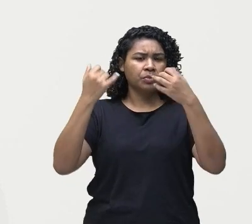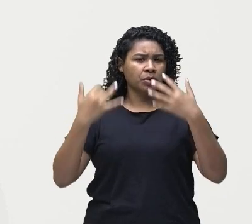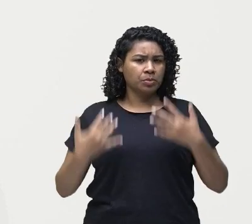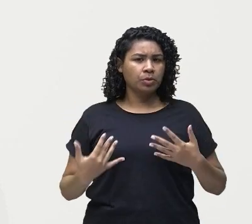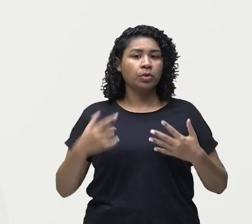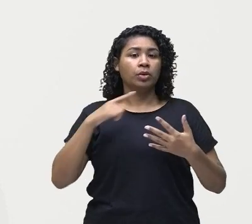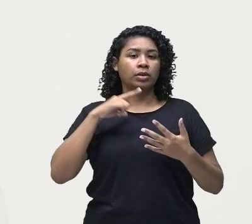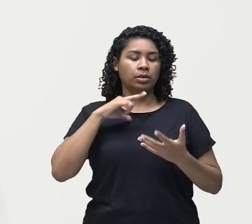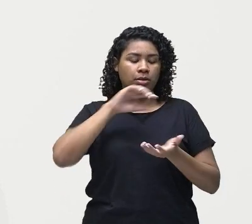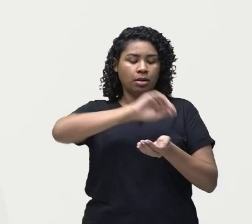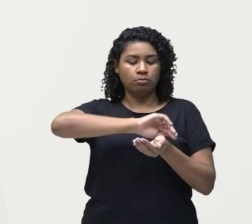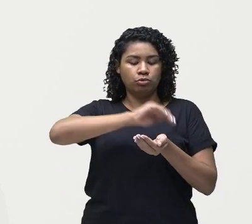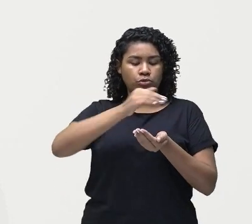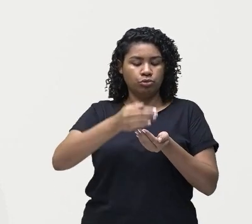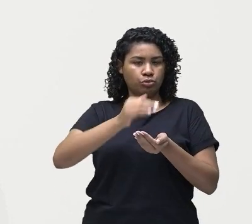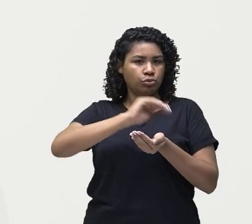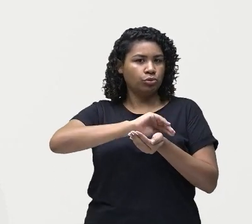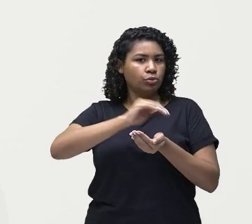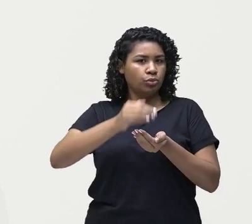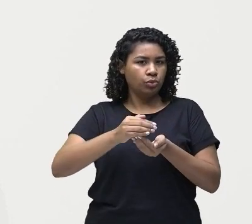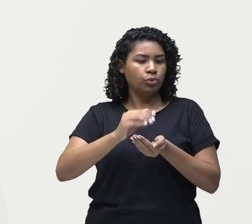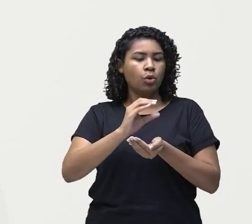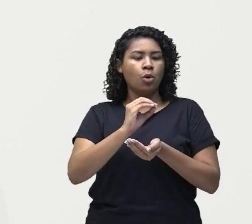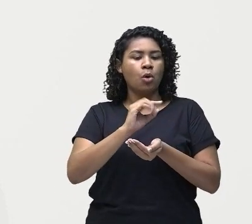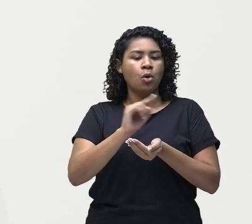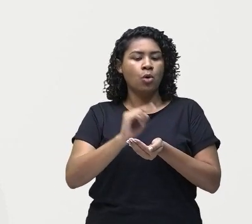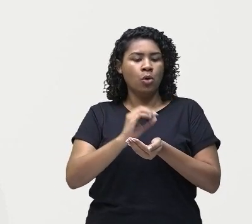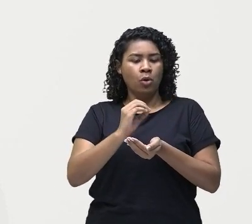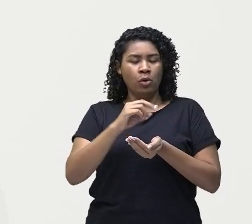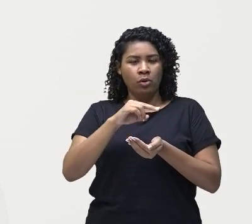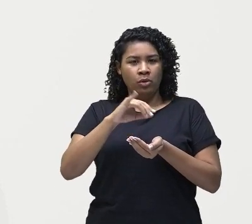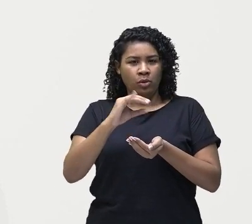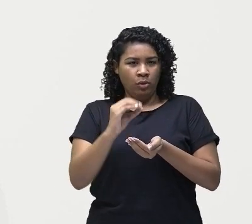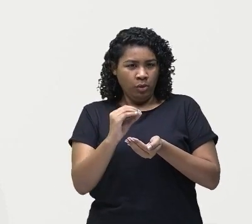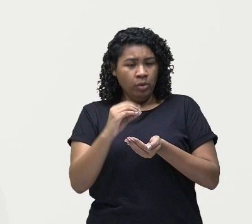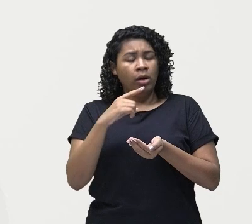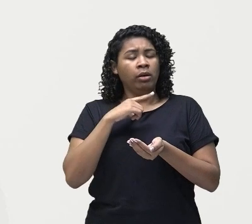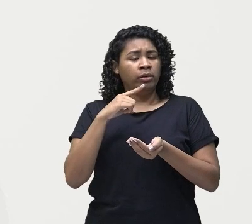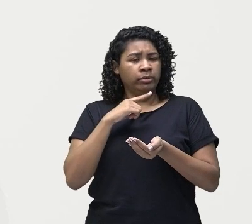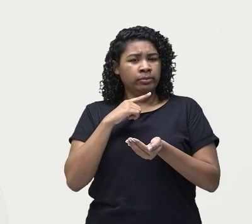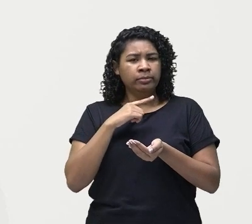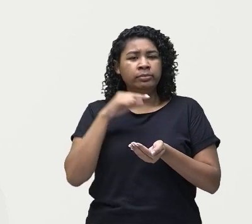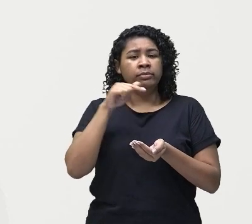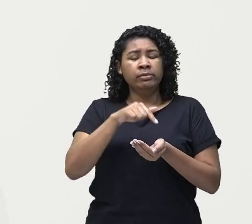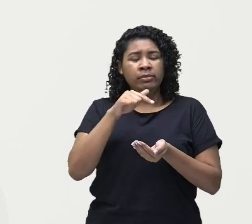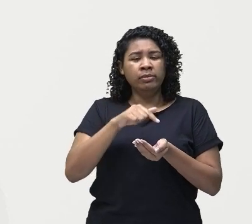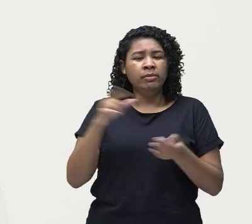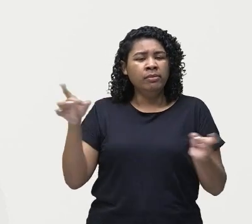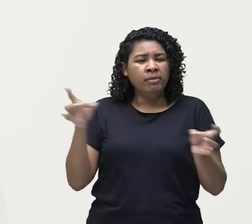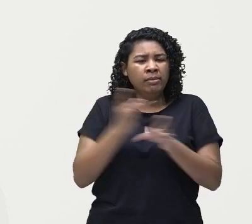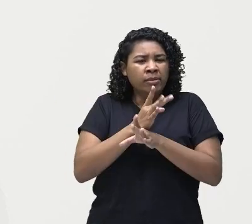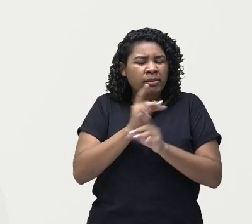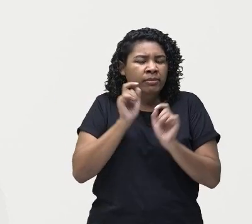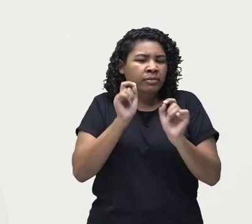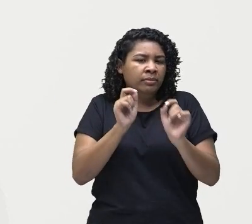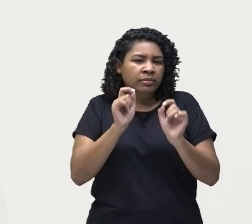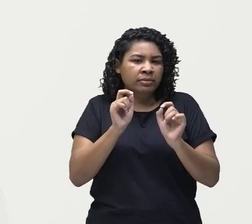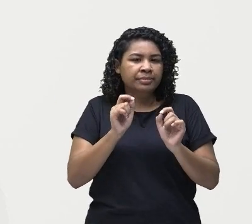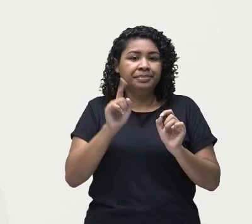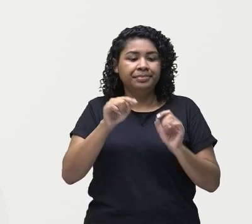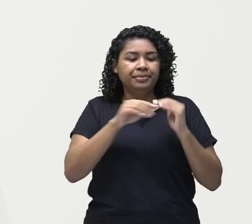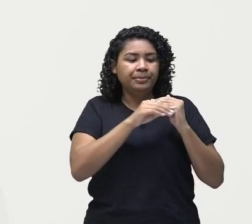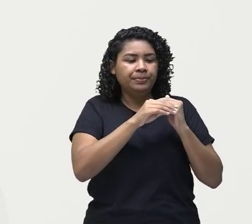temos a camada de ozônio. E é importante saber que ela não é diretamente proporcional